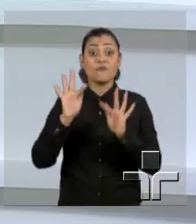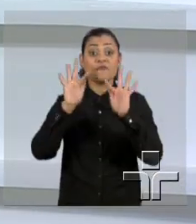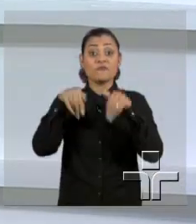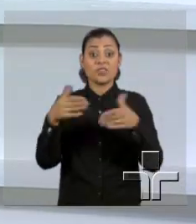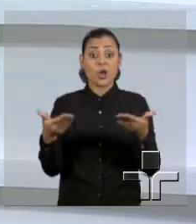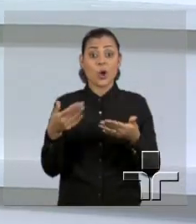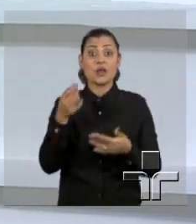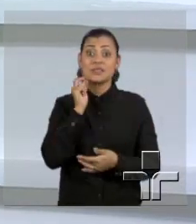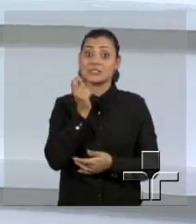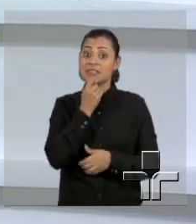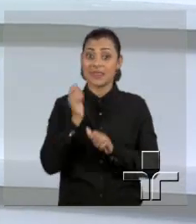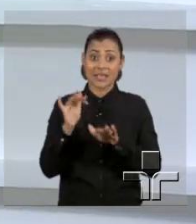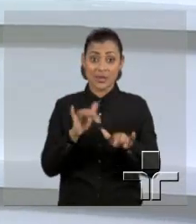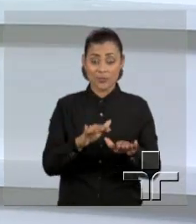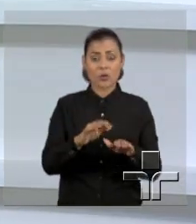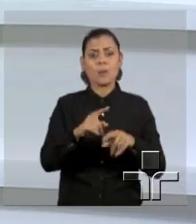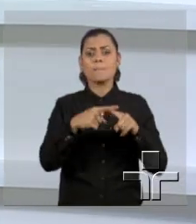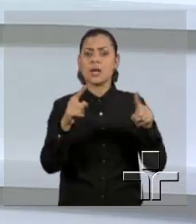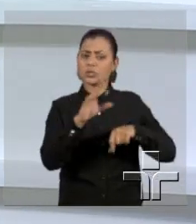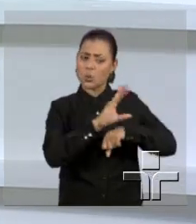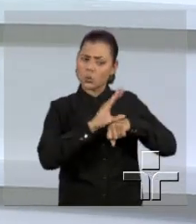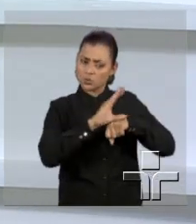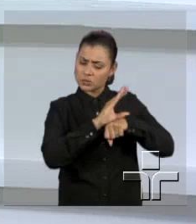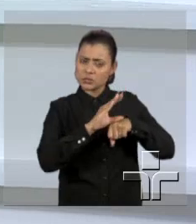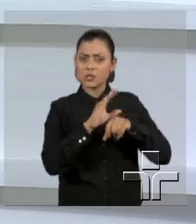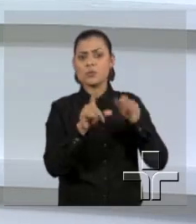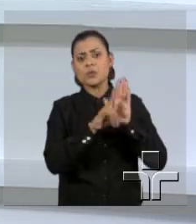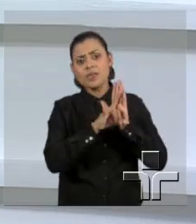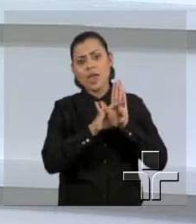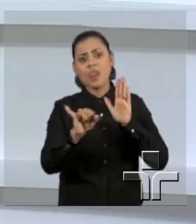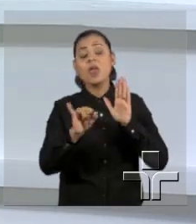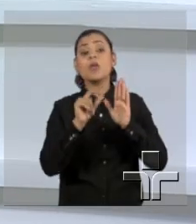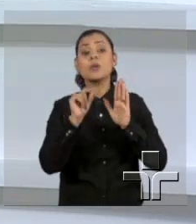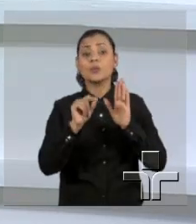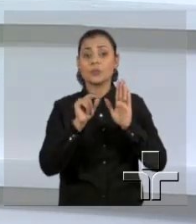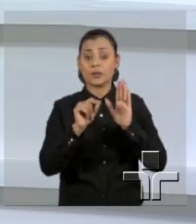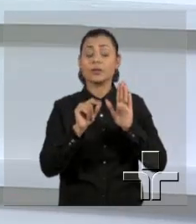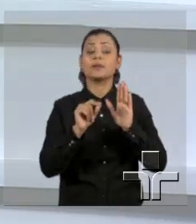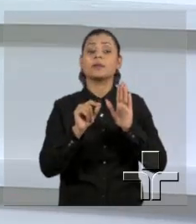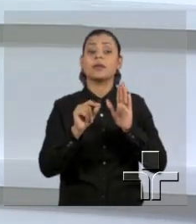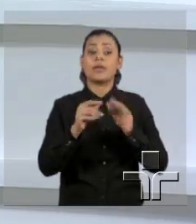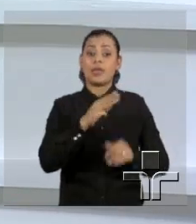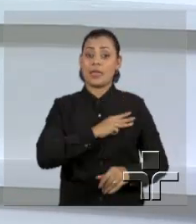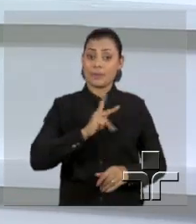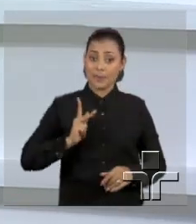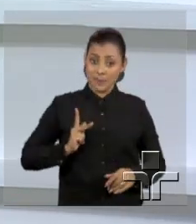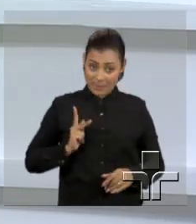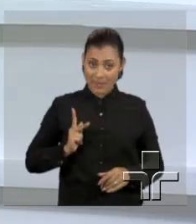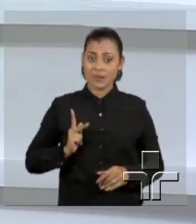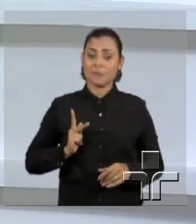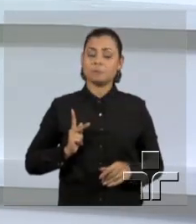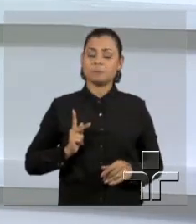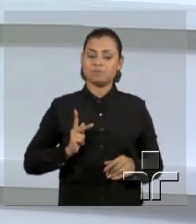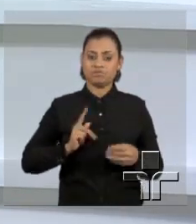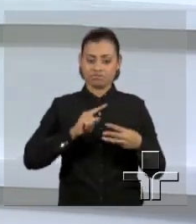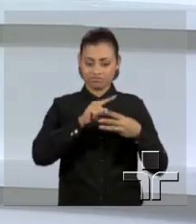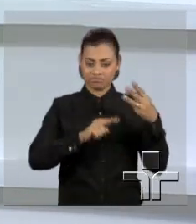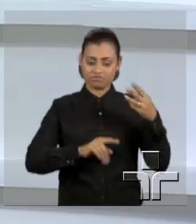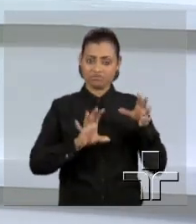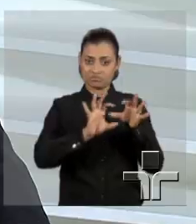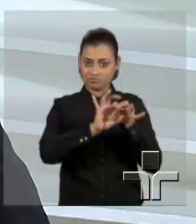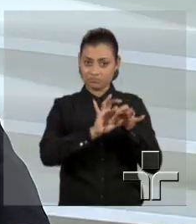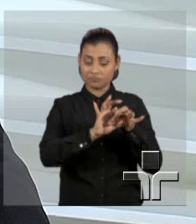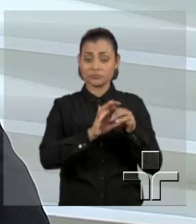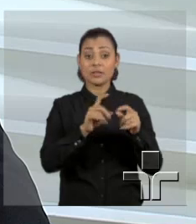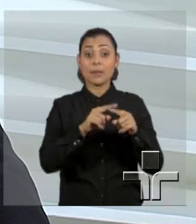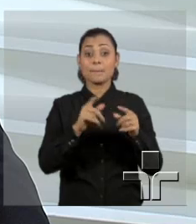setembro. De acordo com a Constituição Federal e com a lei que rege o Ministério Público Federal, combinados, os requisitos para